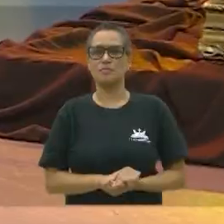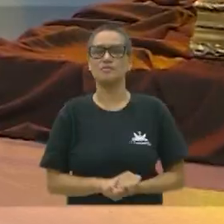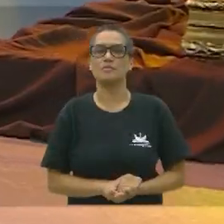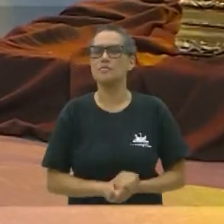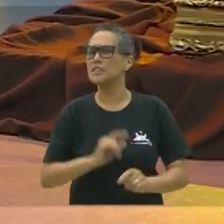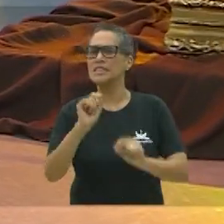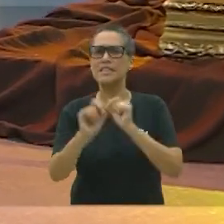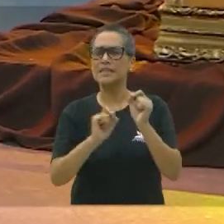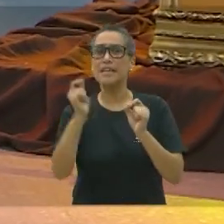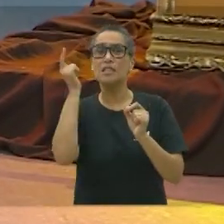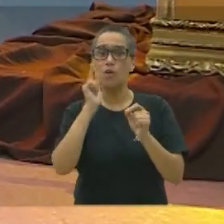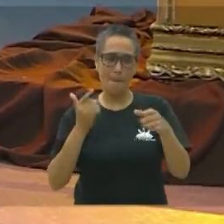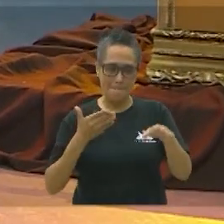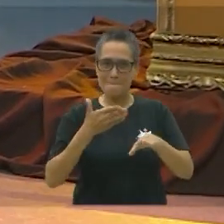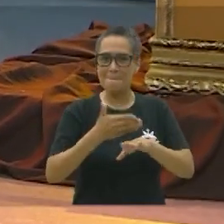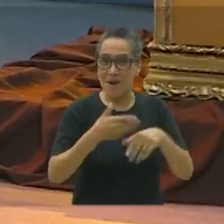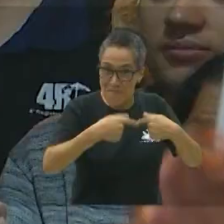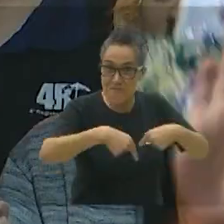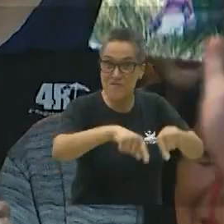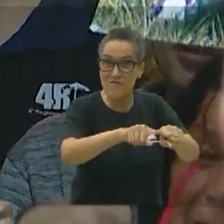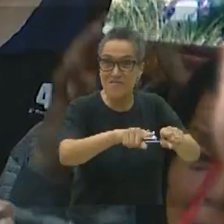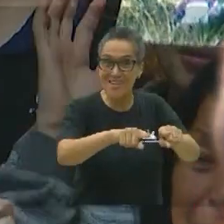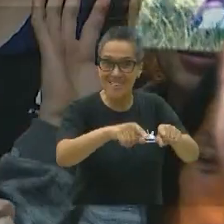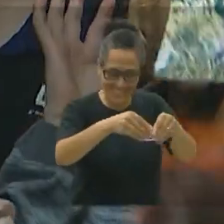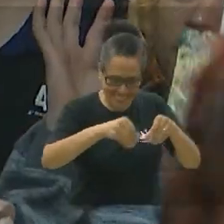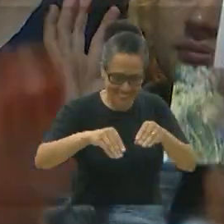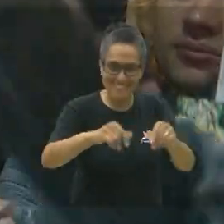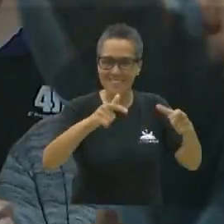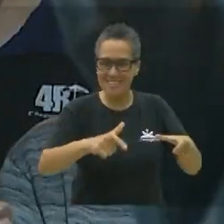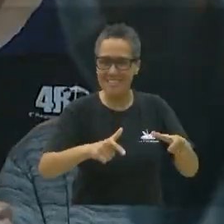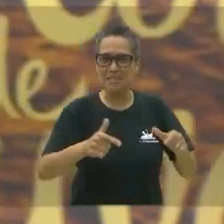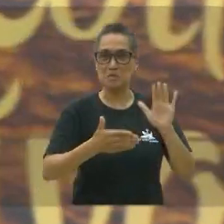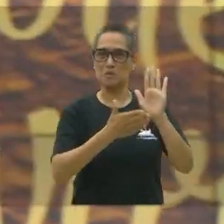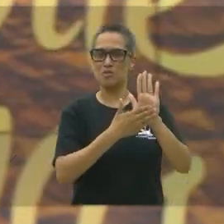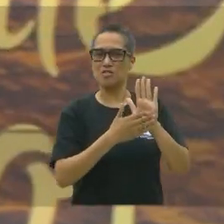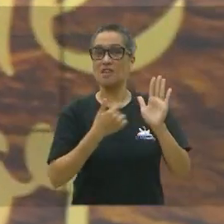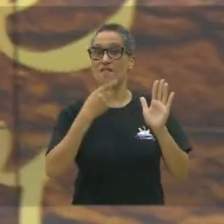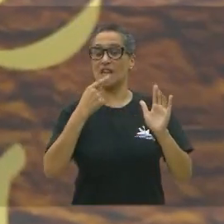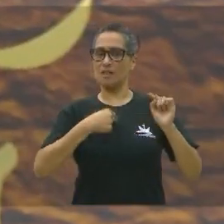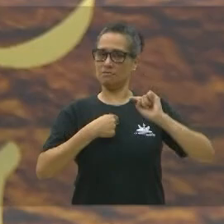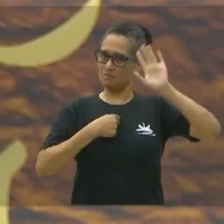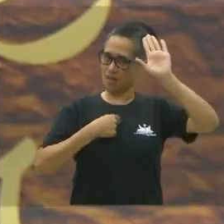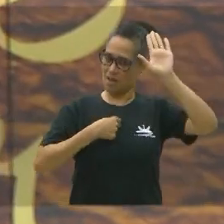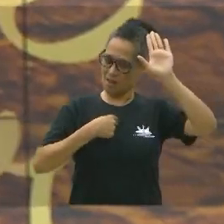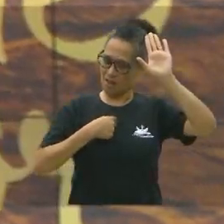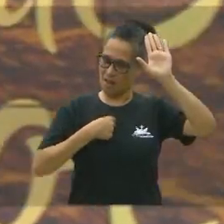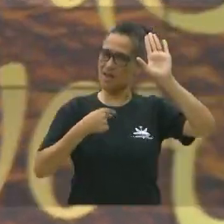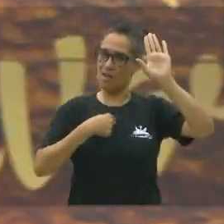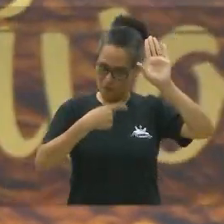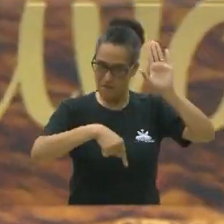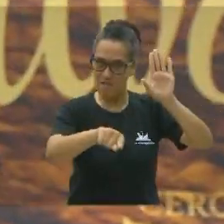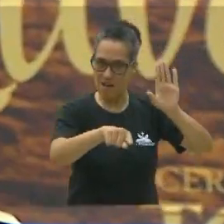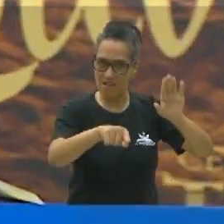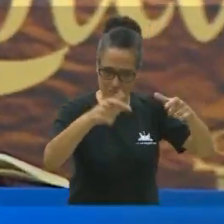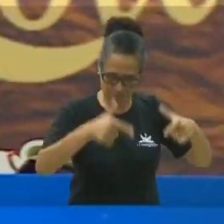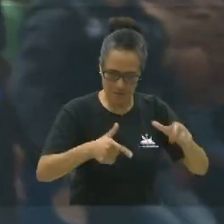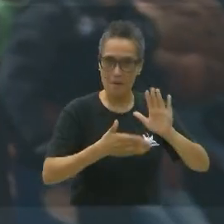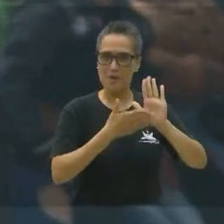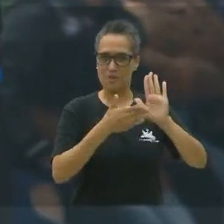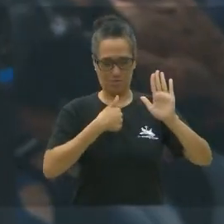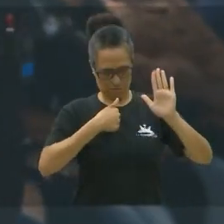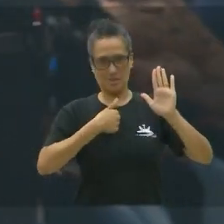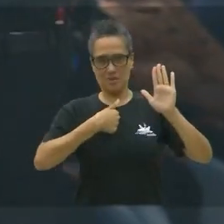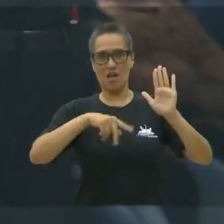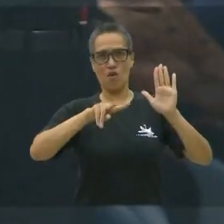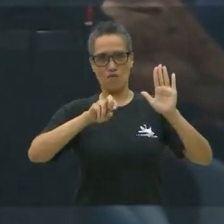Quem vai para a terra prometida, diga eu. Quem vai para a terra prometida, diga eu. Pois